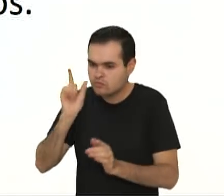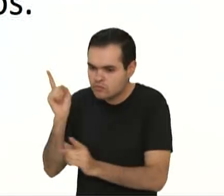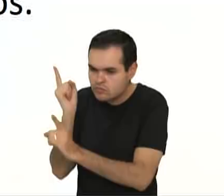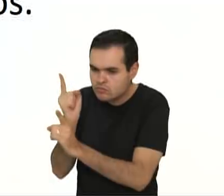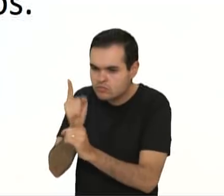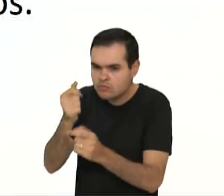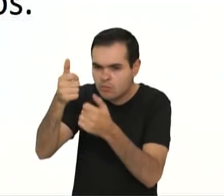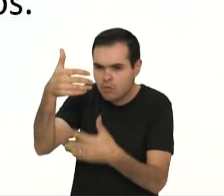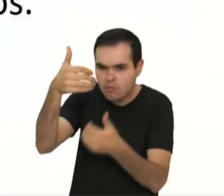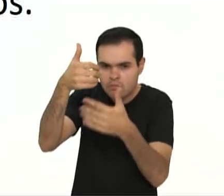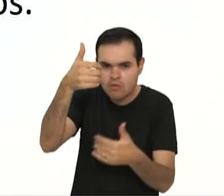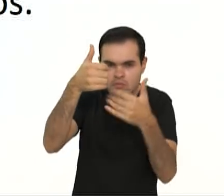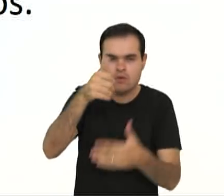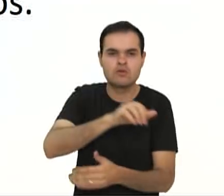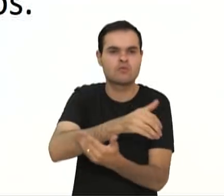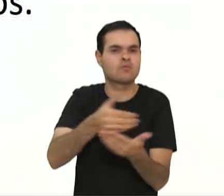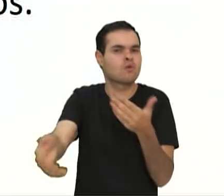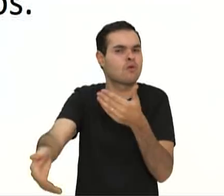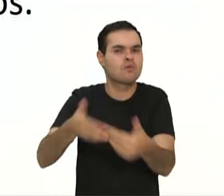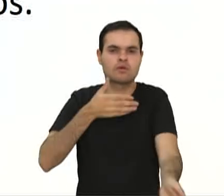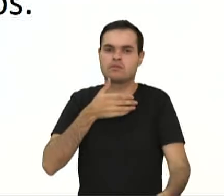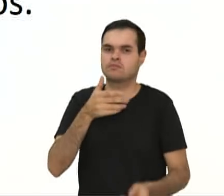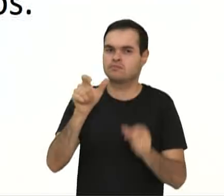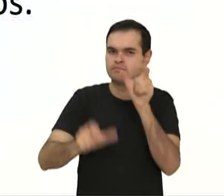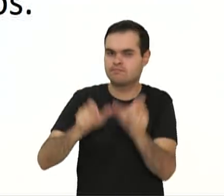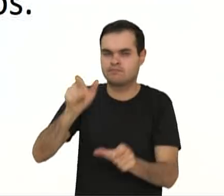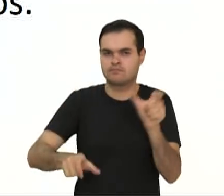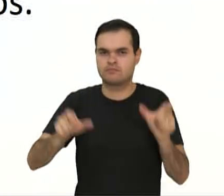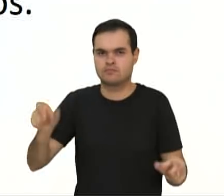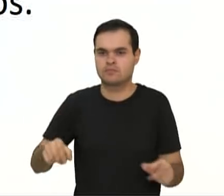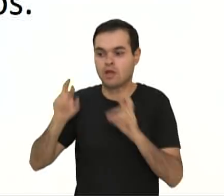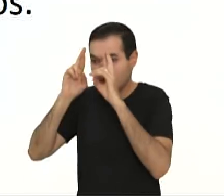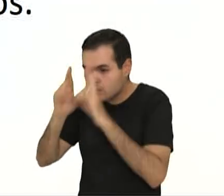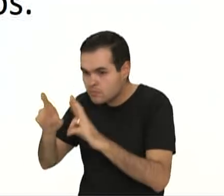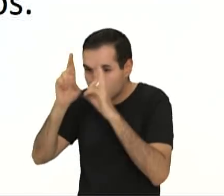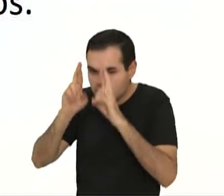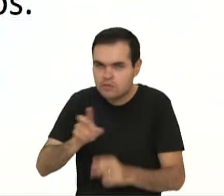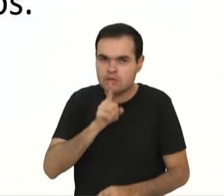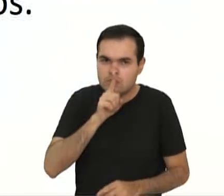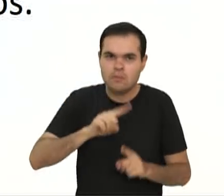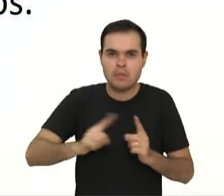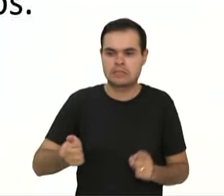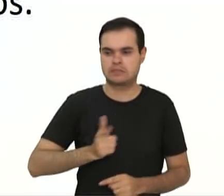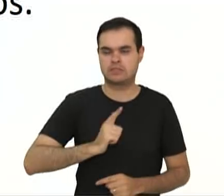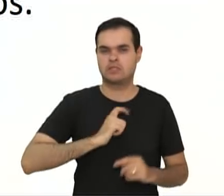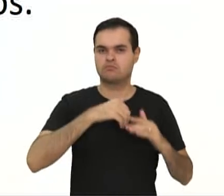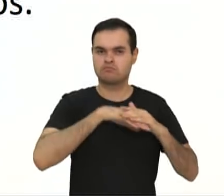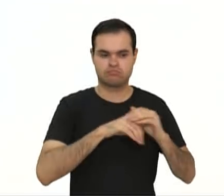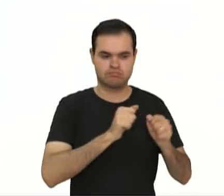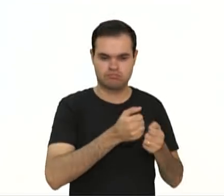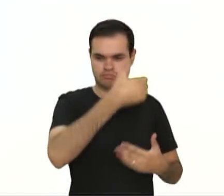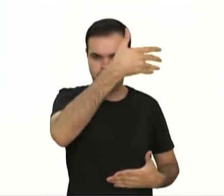de praticamente qualquer pessoa, por mais que respeitem o anonimato de seus usuários.